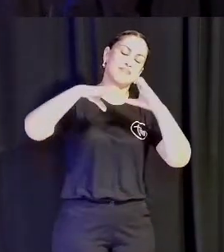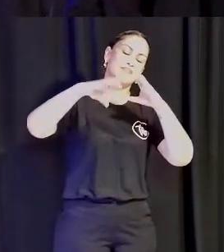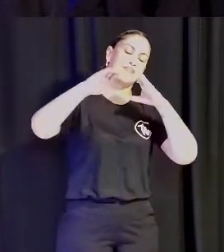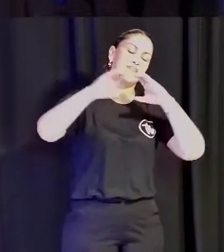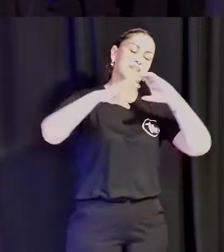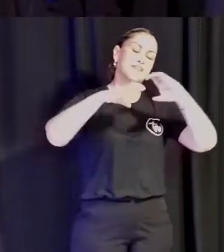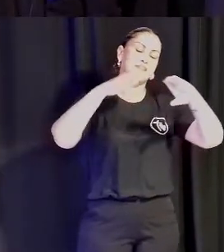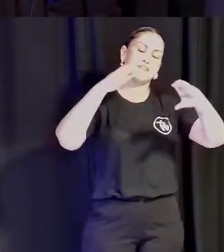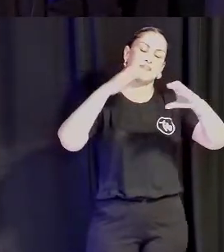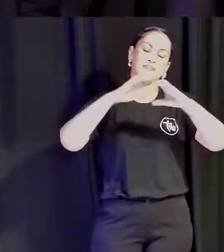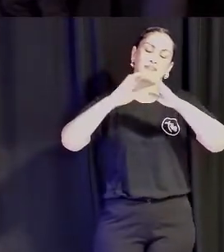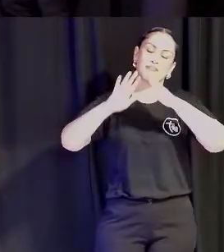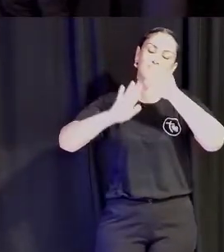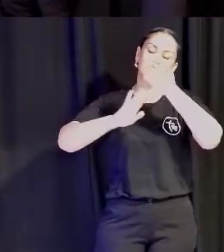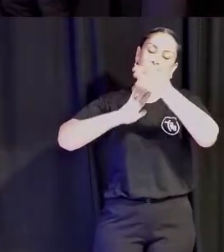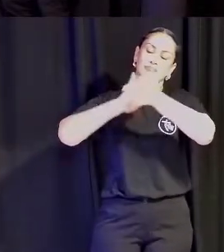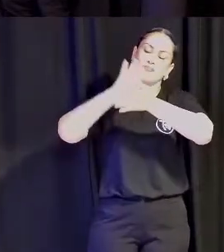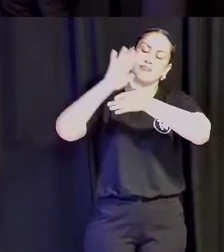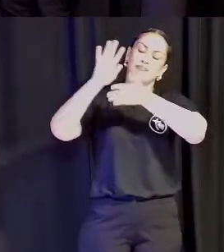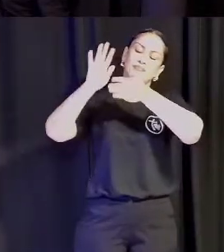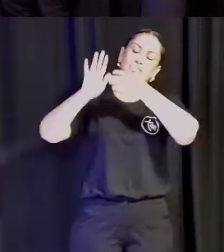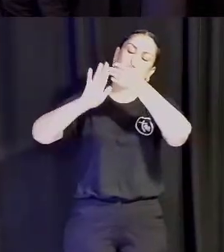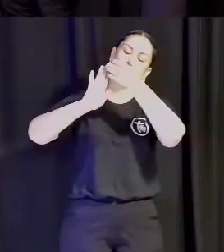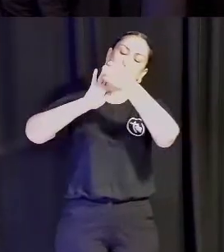minha canção.